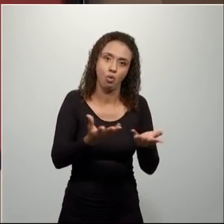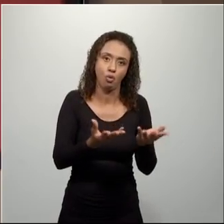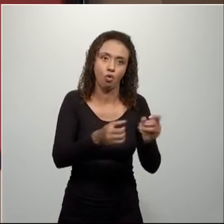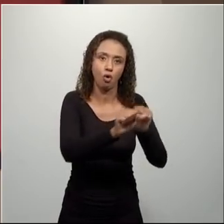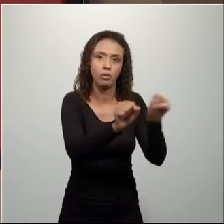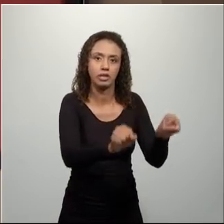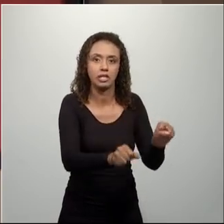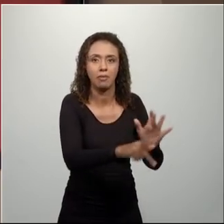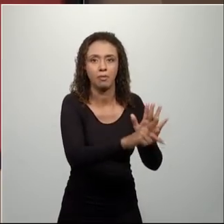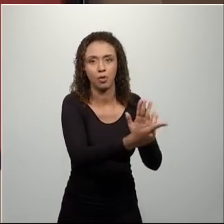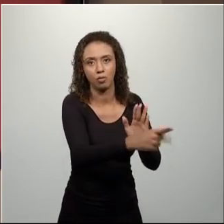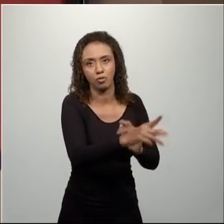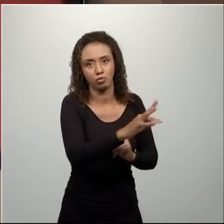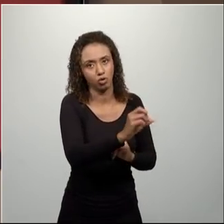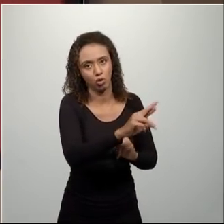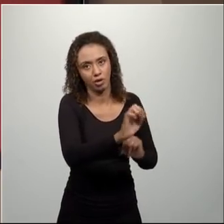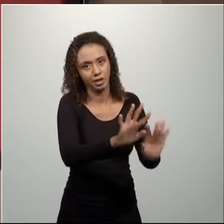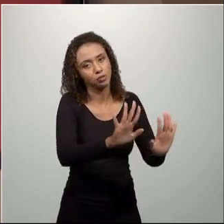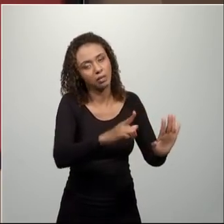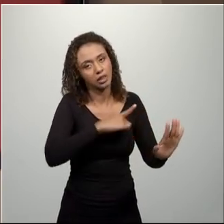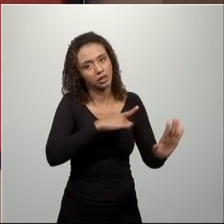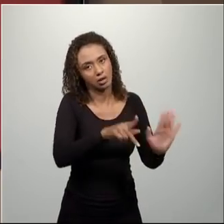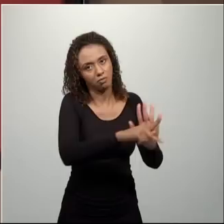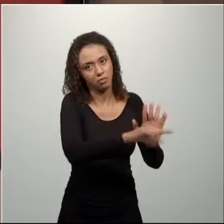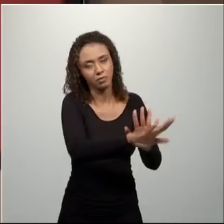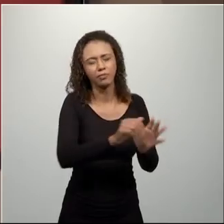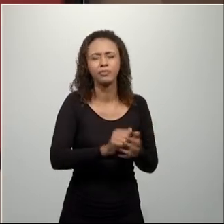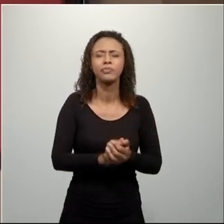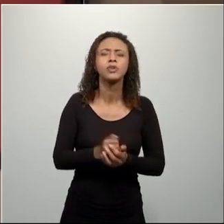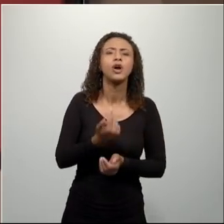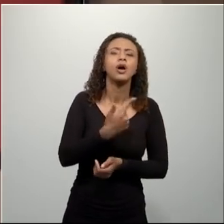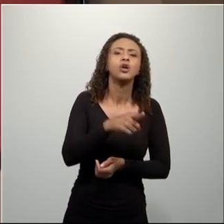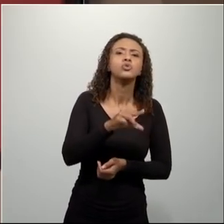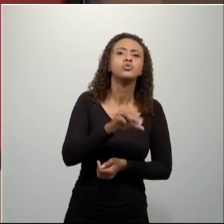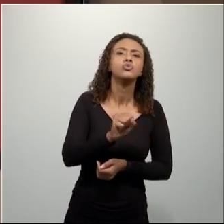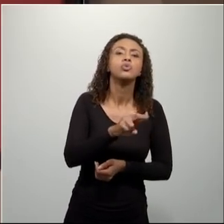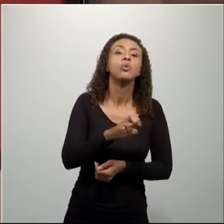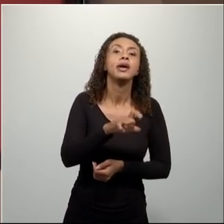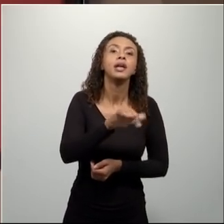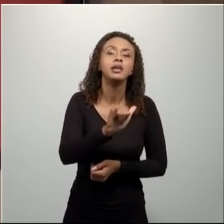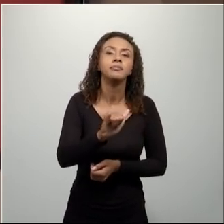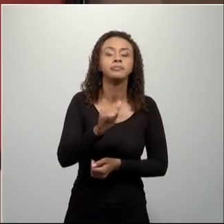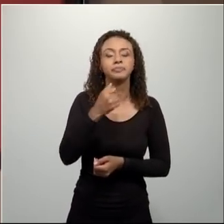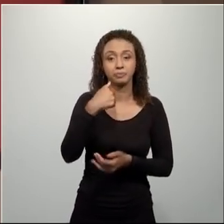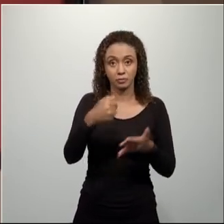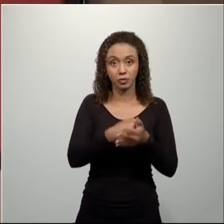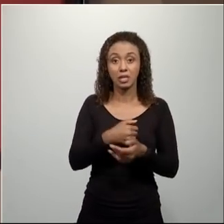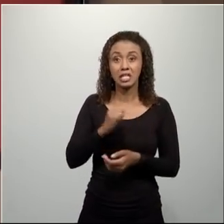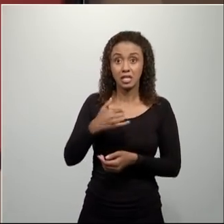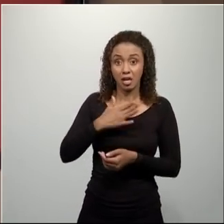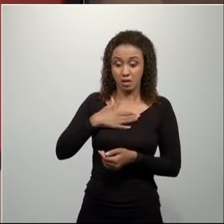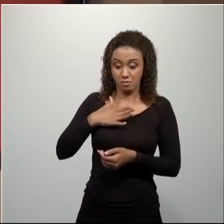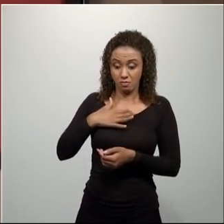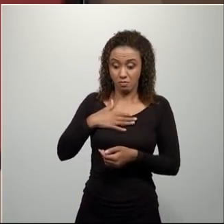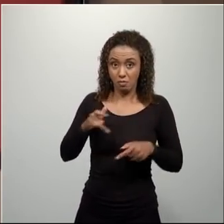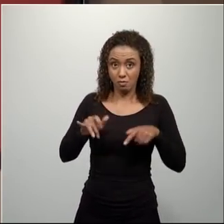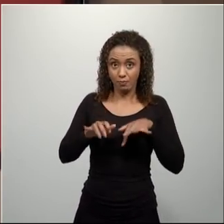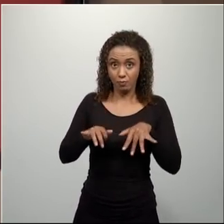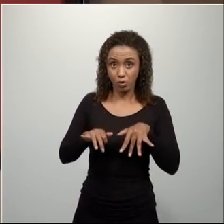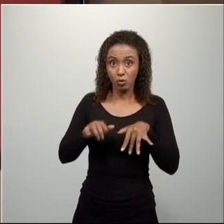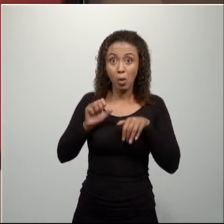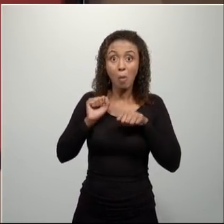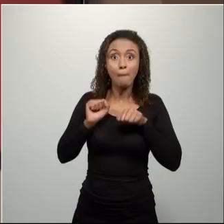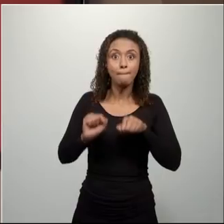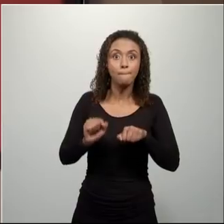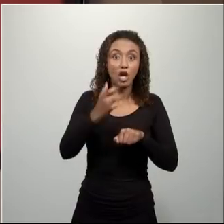mecanismo de torrent tempo é sueli silva pergunta se eu tiver navegando contorno minha máquina poderá ser utilizada como nova alguém mal